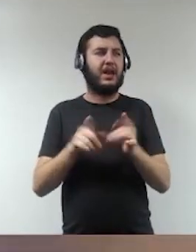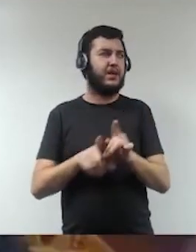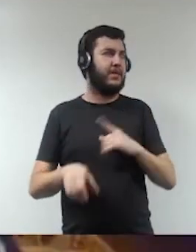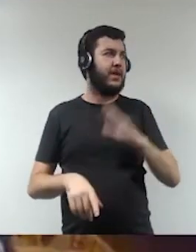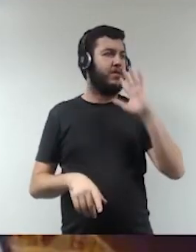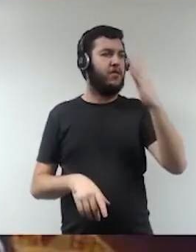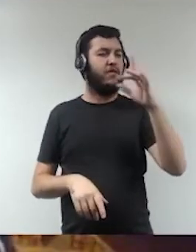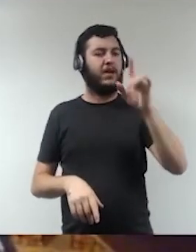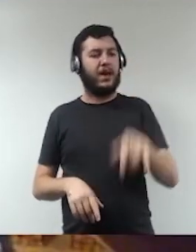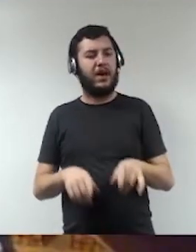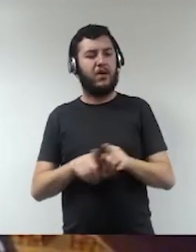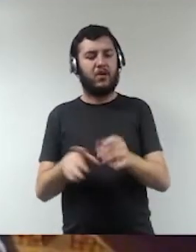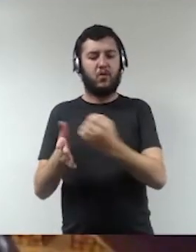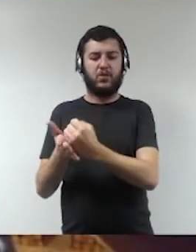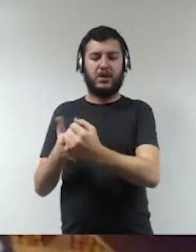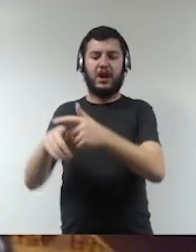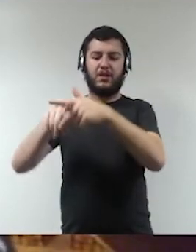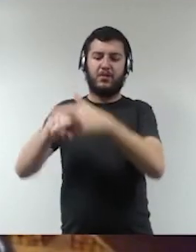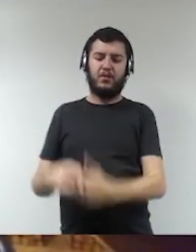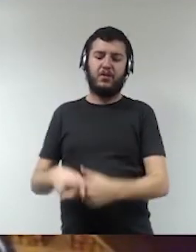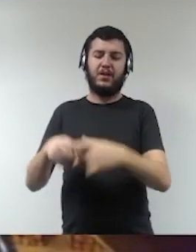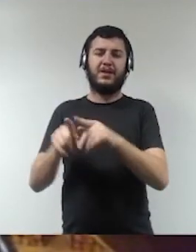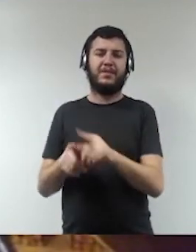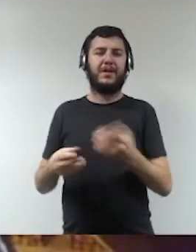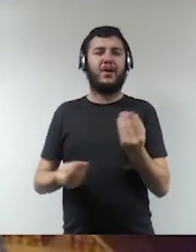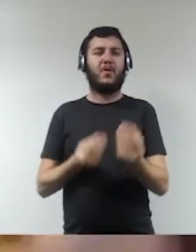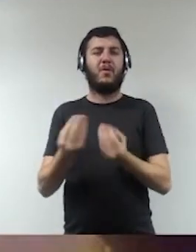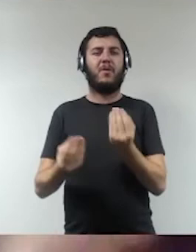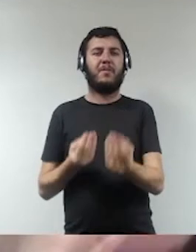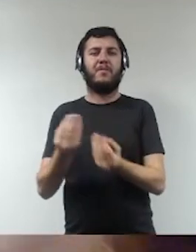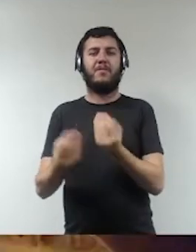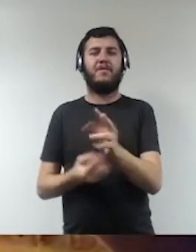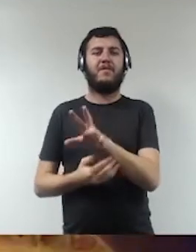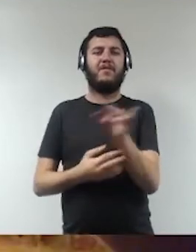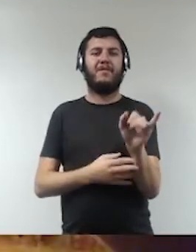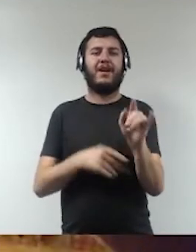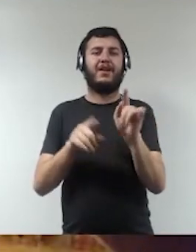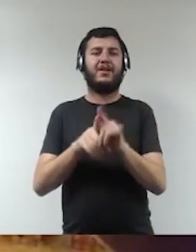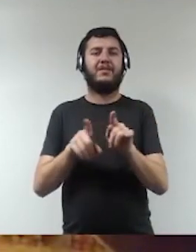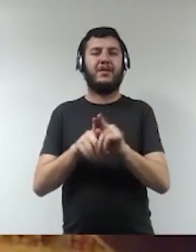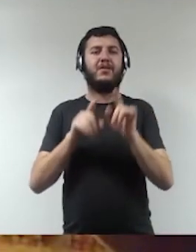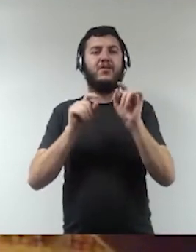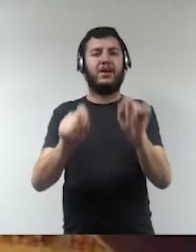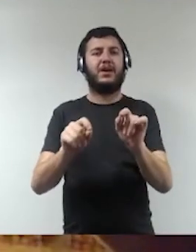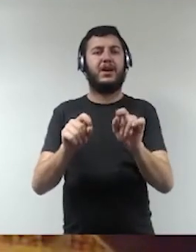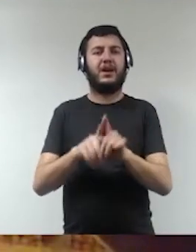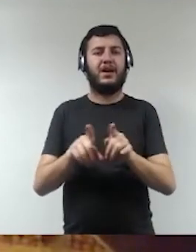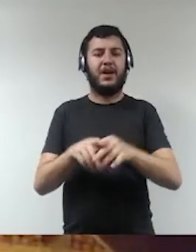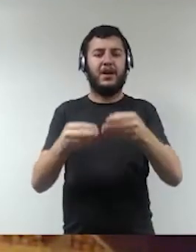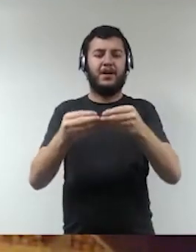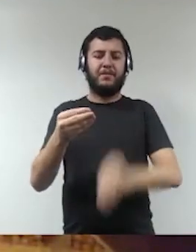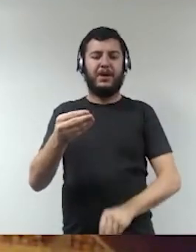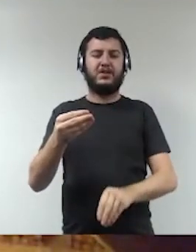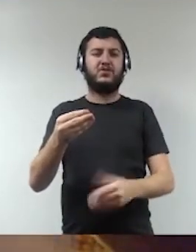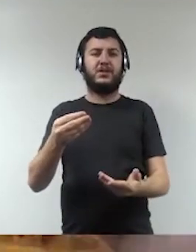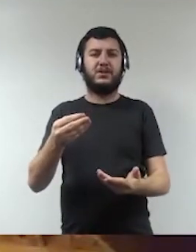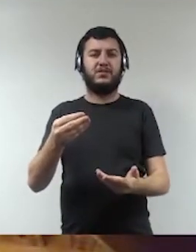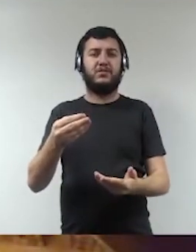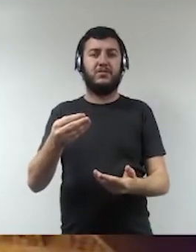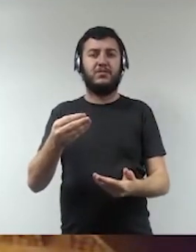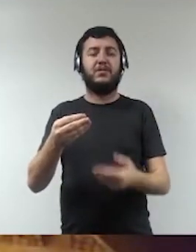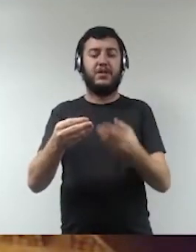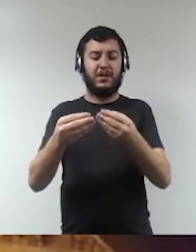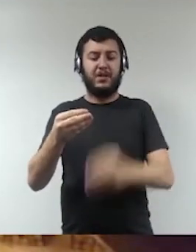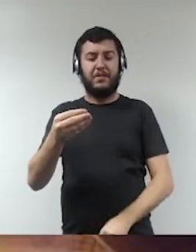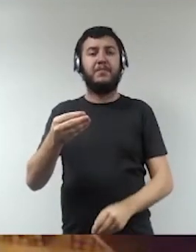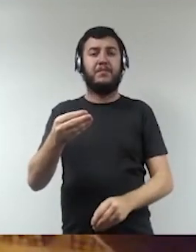a manutenção dos contratos e como nós vamos manejar essa realocação aí de prejuízos, porque hoje eu faço